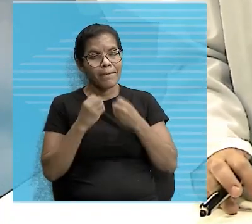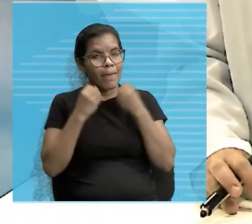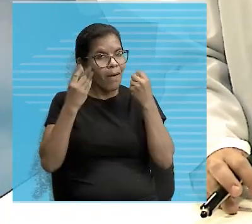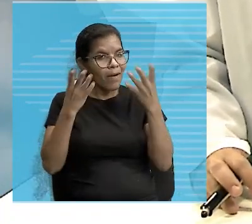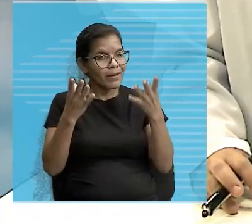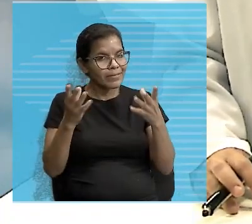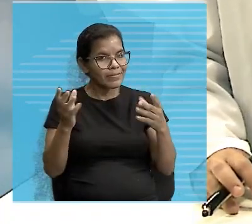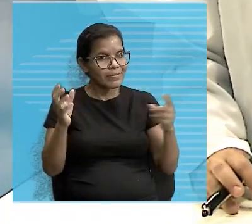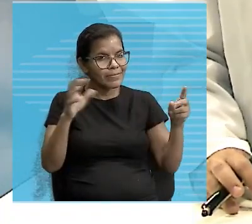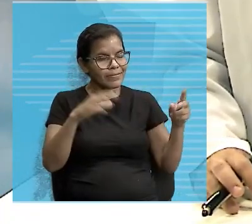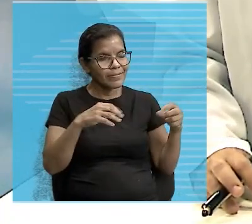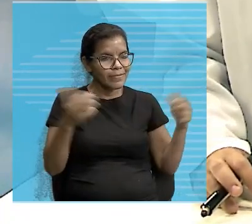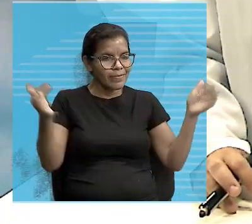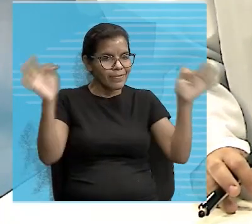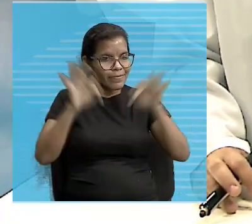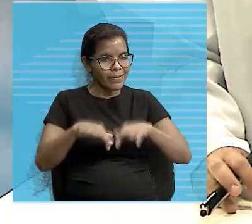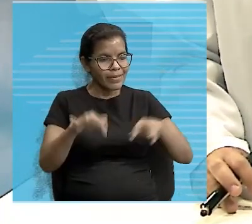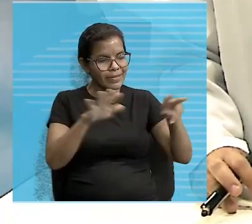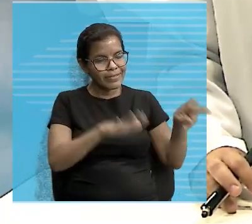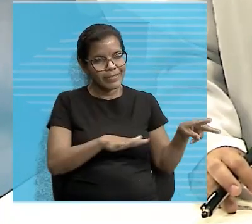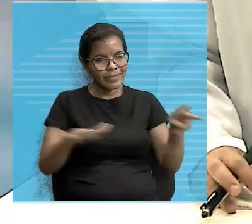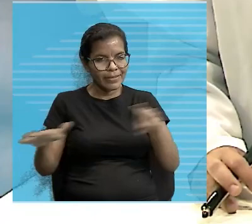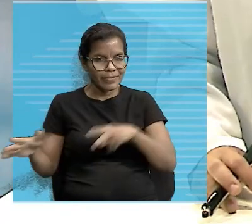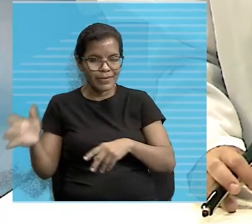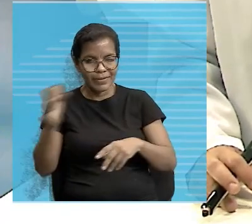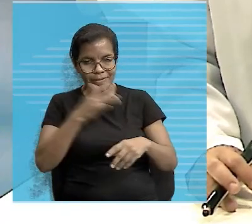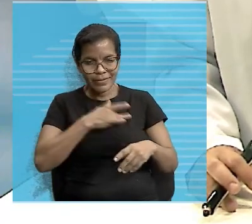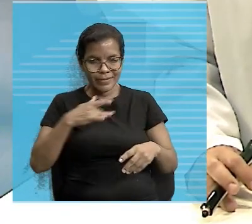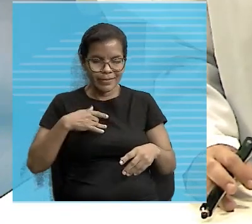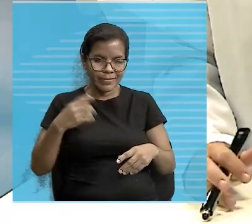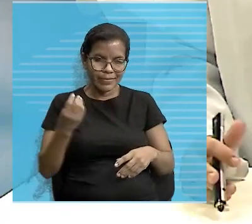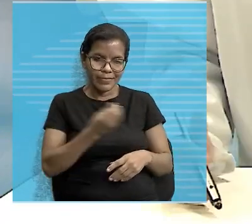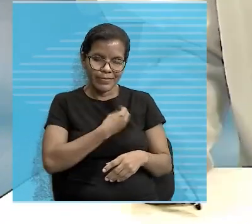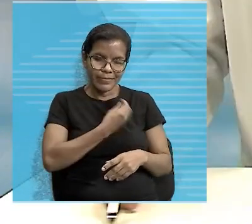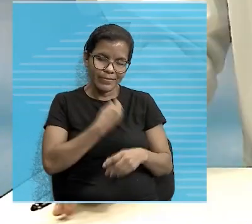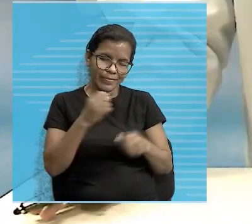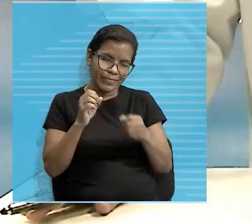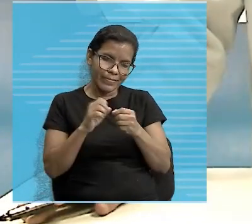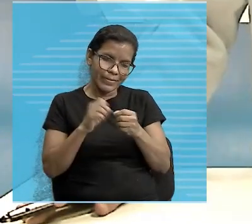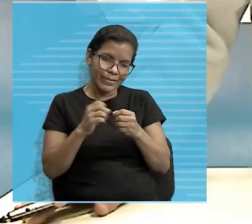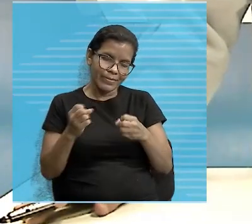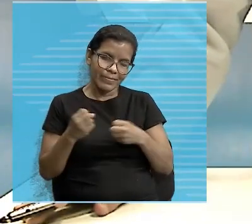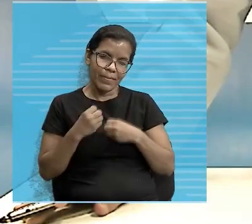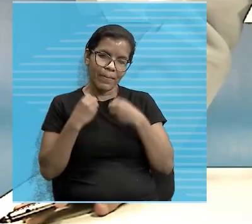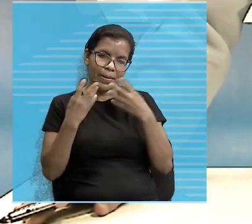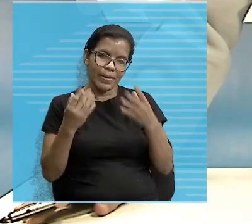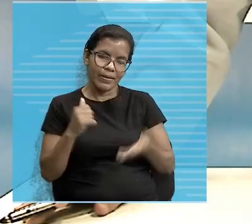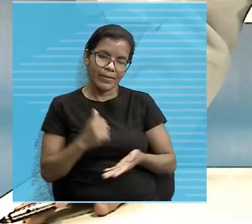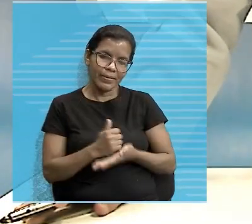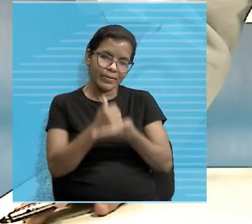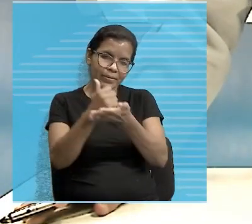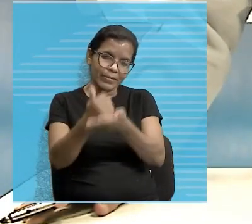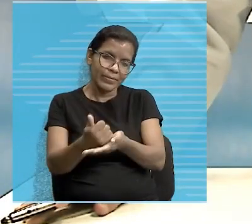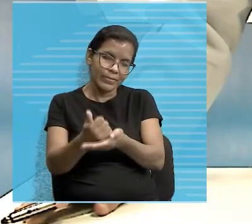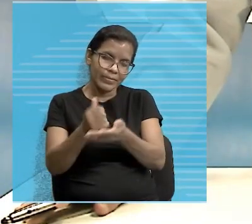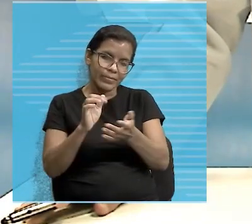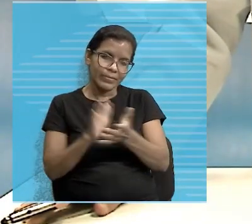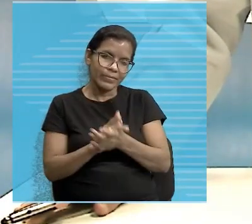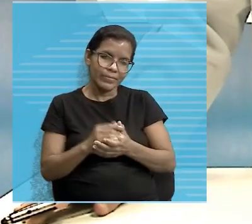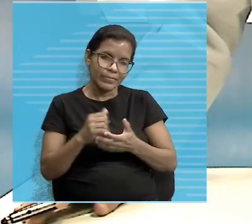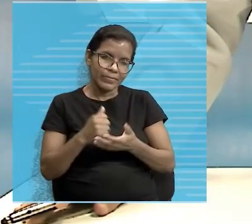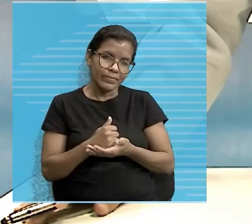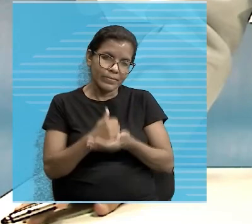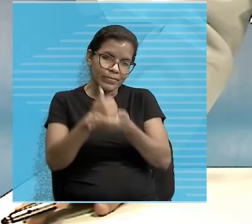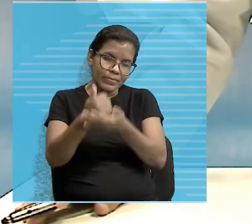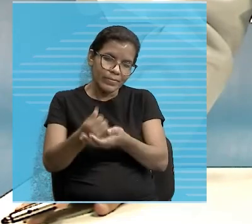de semana a todos, muita saúde, muita vida. E vamos fazer o bem, galera. Vamos ajudar, tá? tá bom? Quando possível, vamos ajudar aí